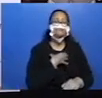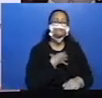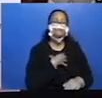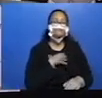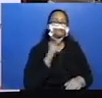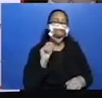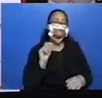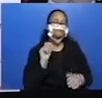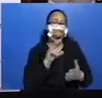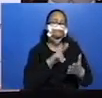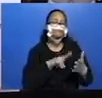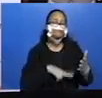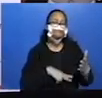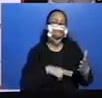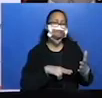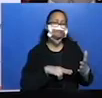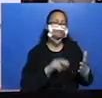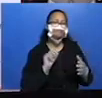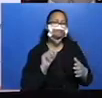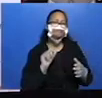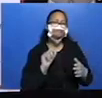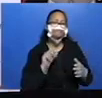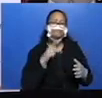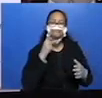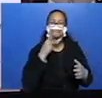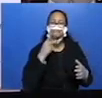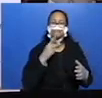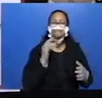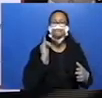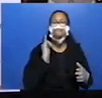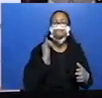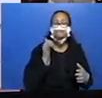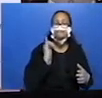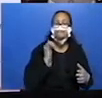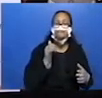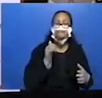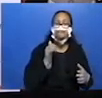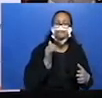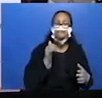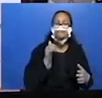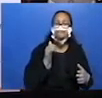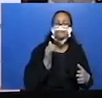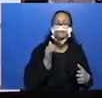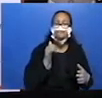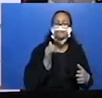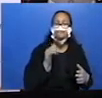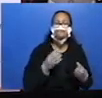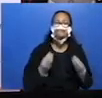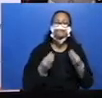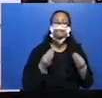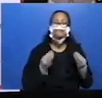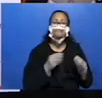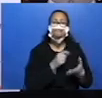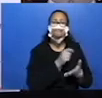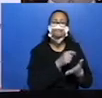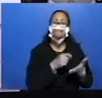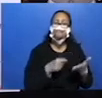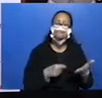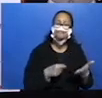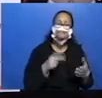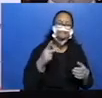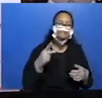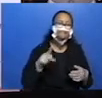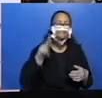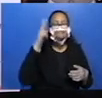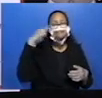conta esses fatos é o narrador. Gente, o enredo é a maneira como você escreve a sua história. Vocês